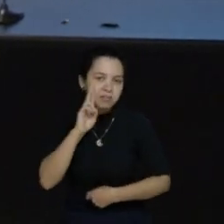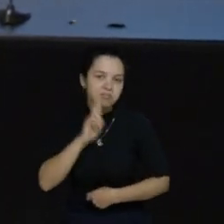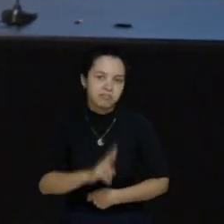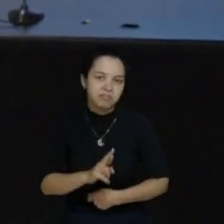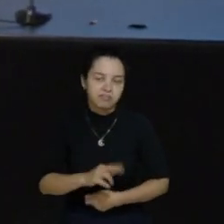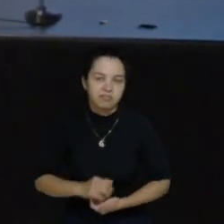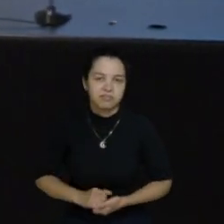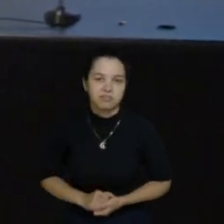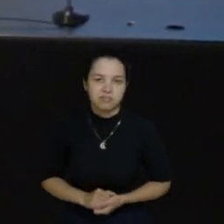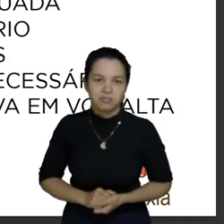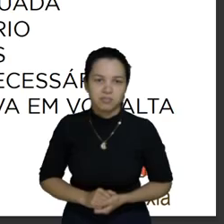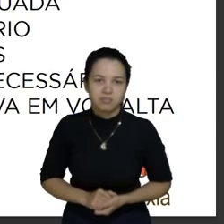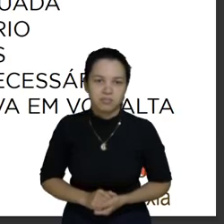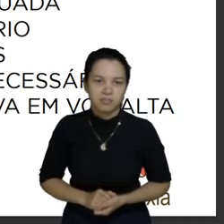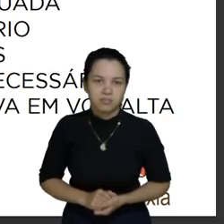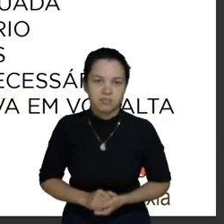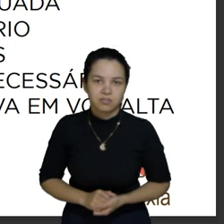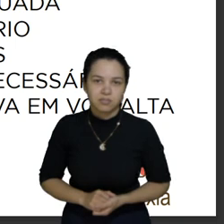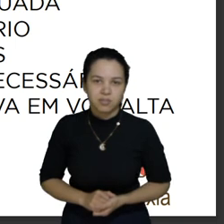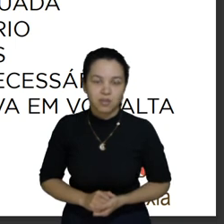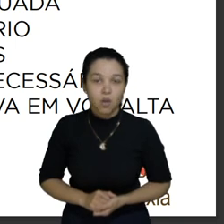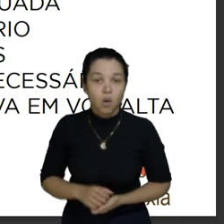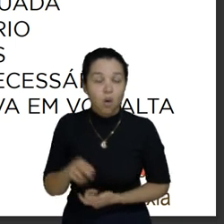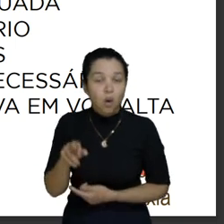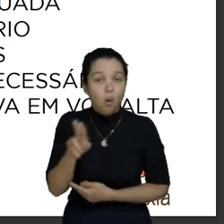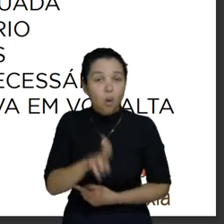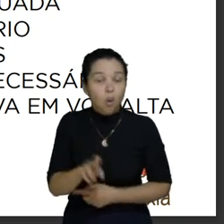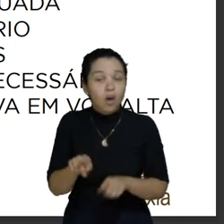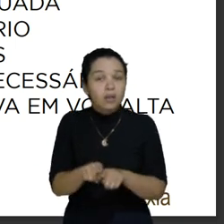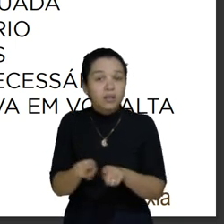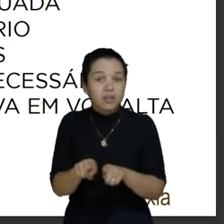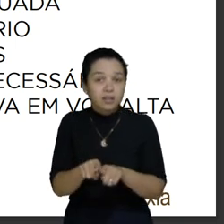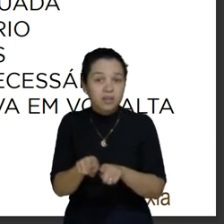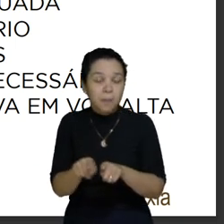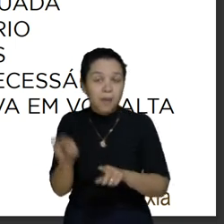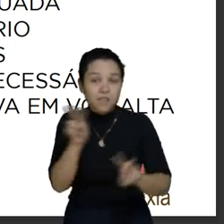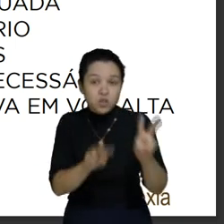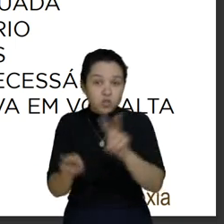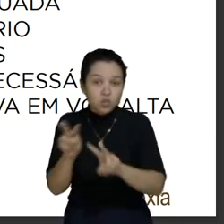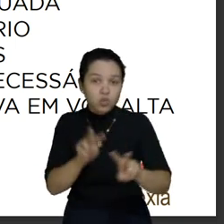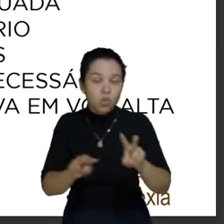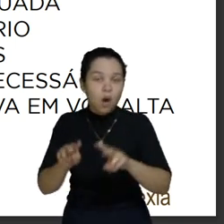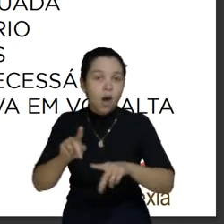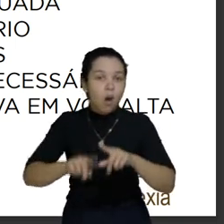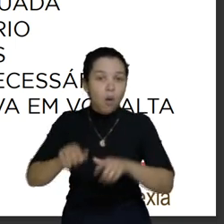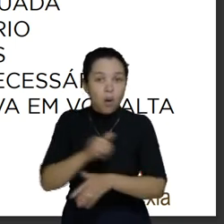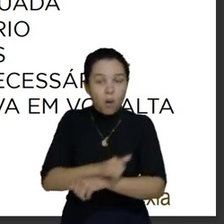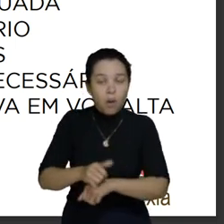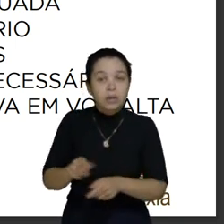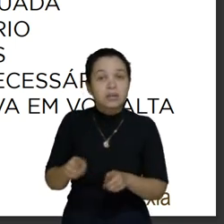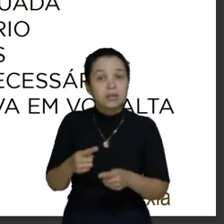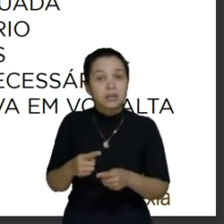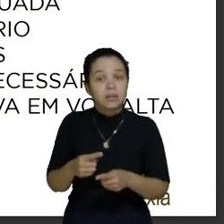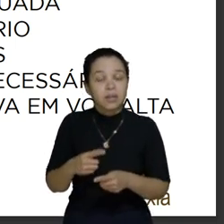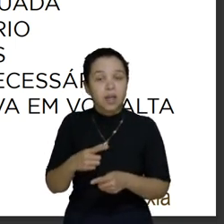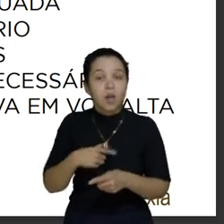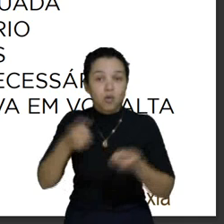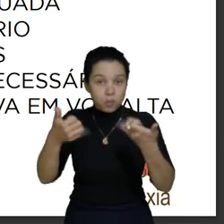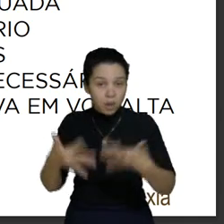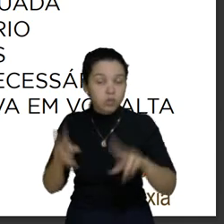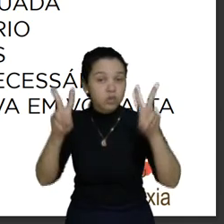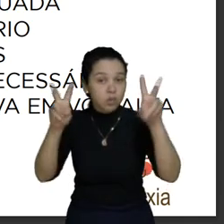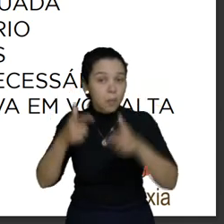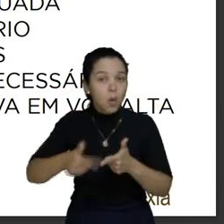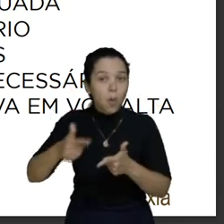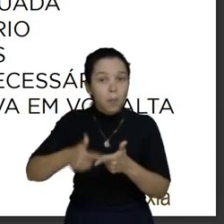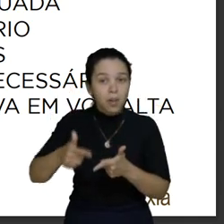né usar recurso visual Principalmente quando eu tô falando de matemática aqui né às vezes questões problemas matemáticos coloca uma